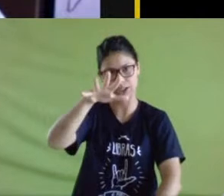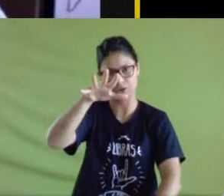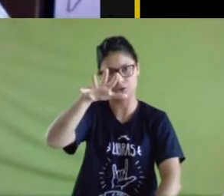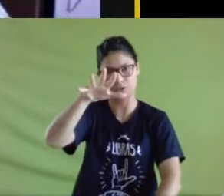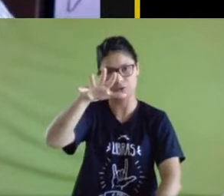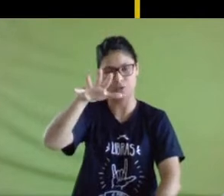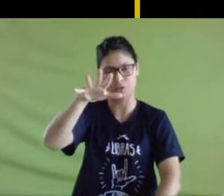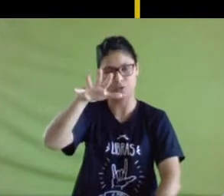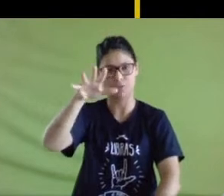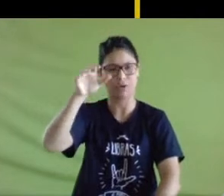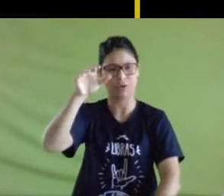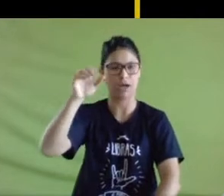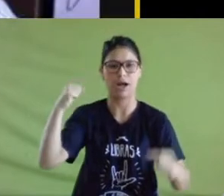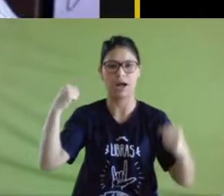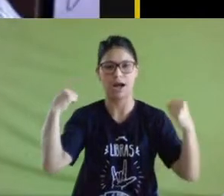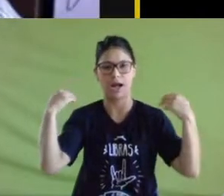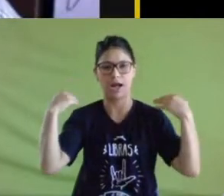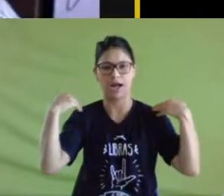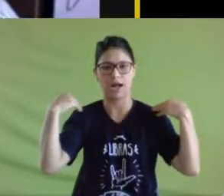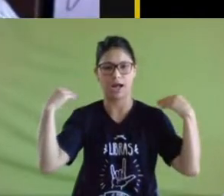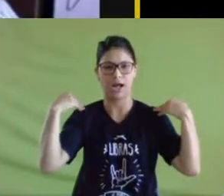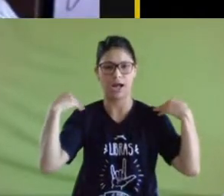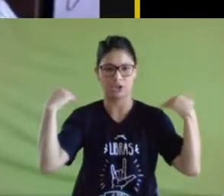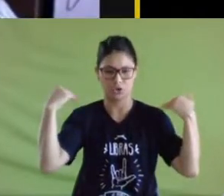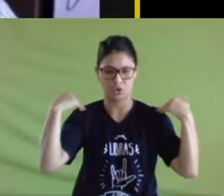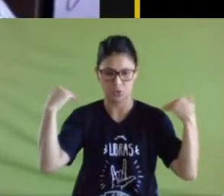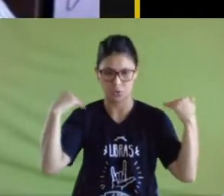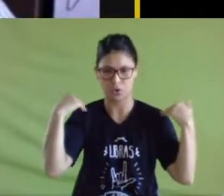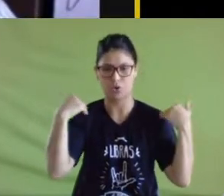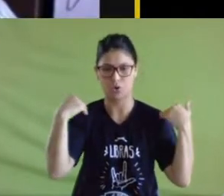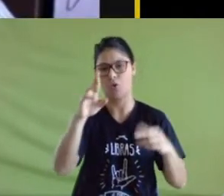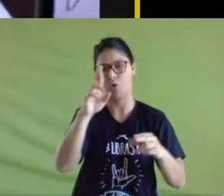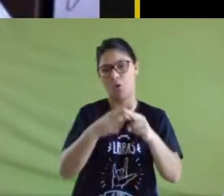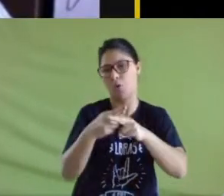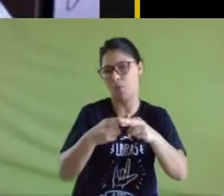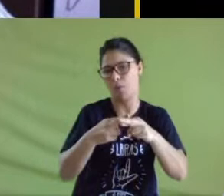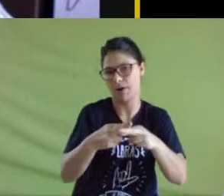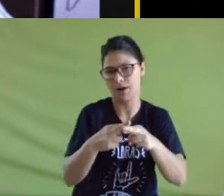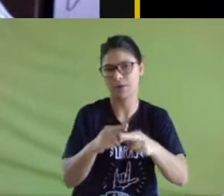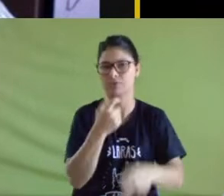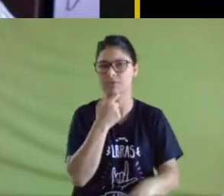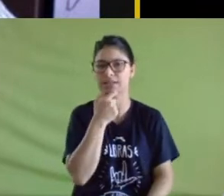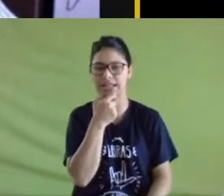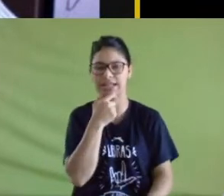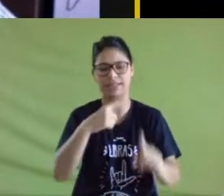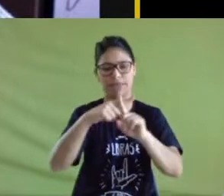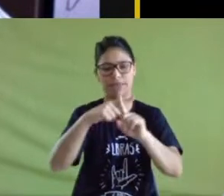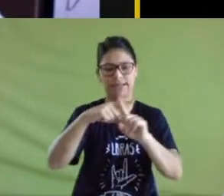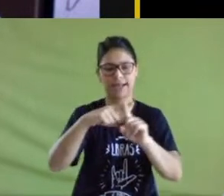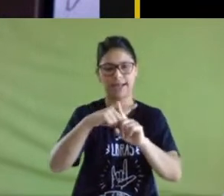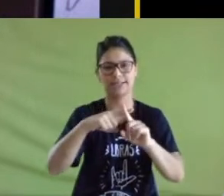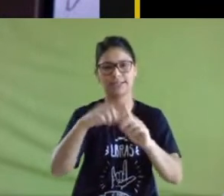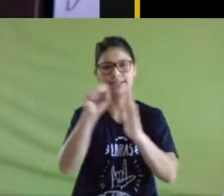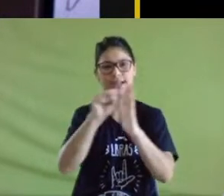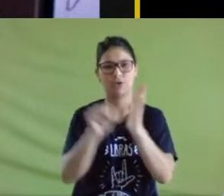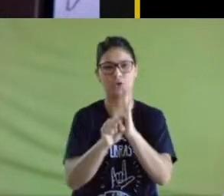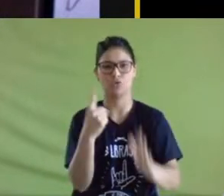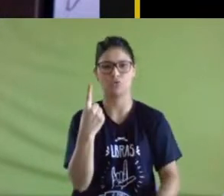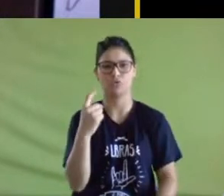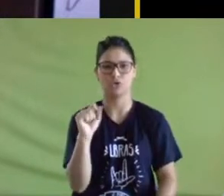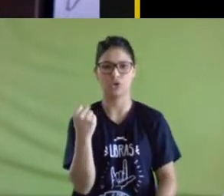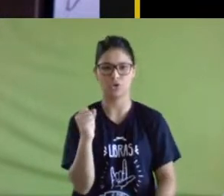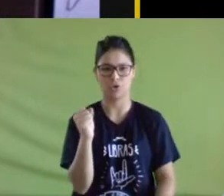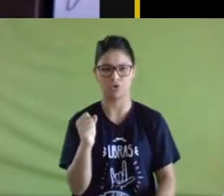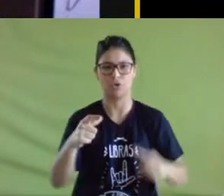alemães, românticos ingleses, na segunda metade do século XVIII, Lugar